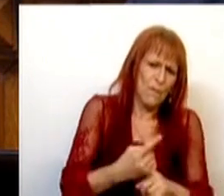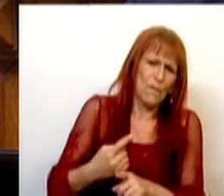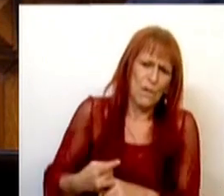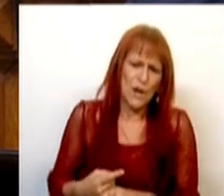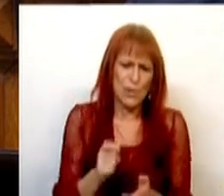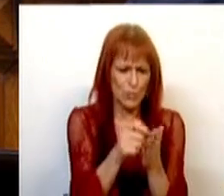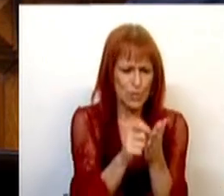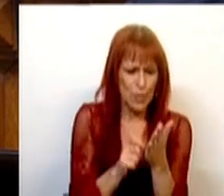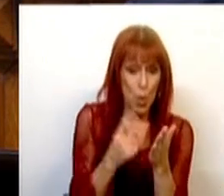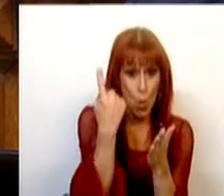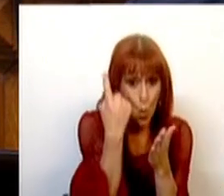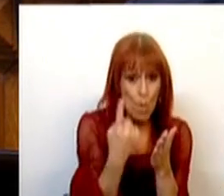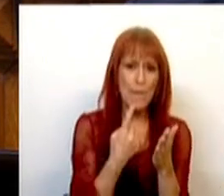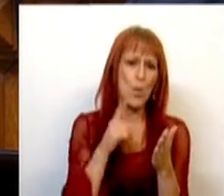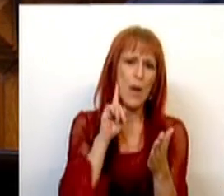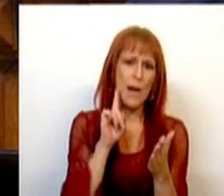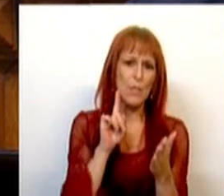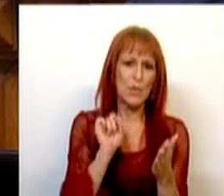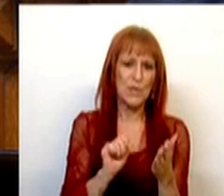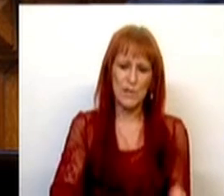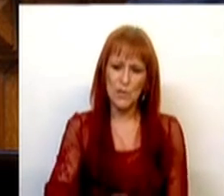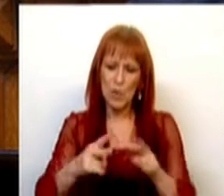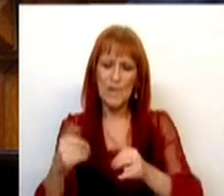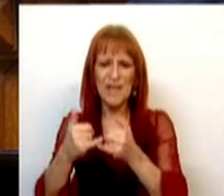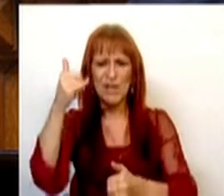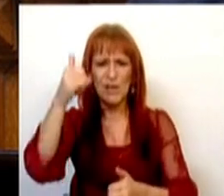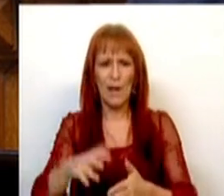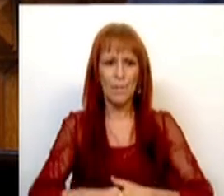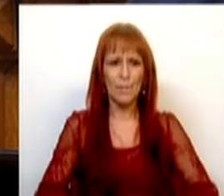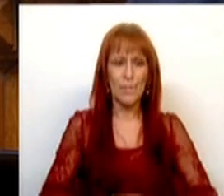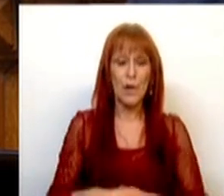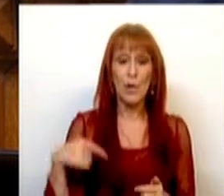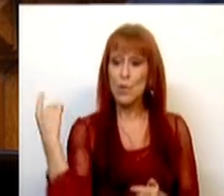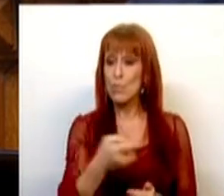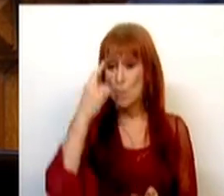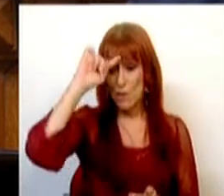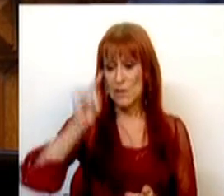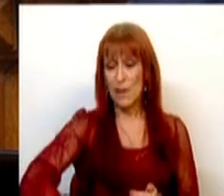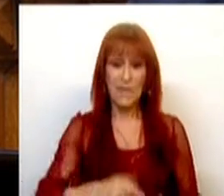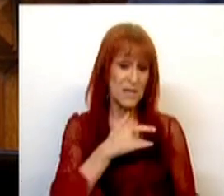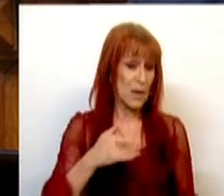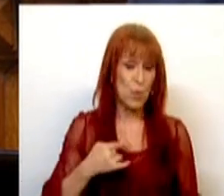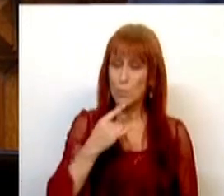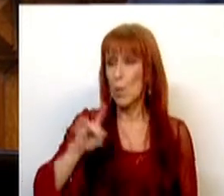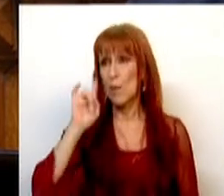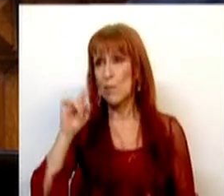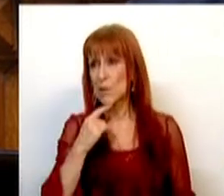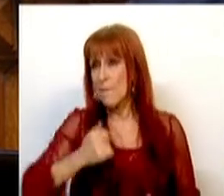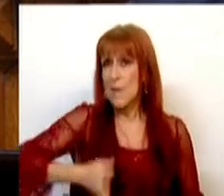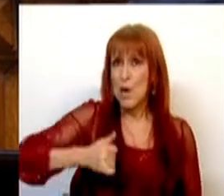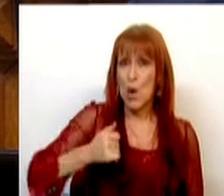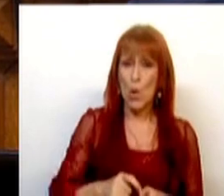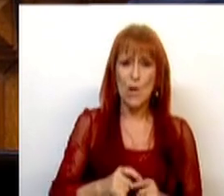várias rúbricas, uma das quais muito importante, que é a transição digital. Todos nós sabemos que na saúde é muito importante